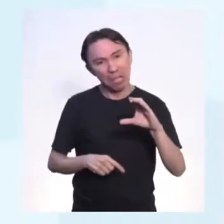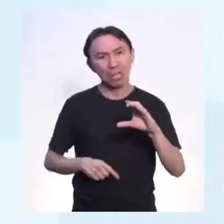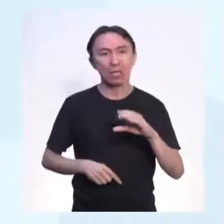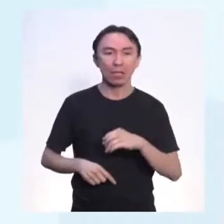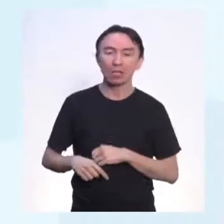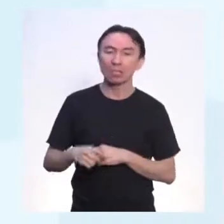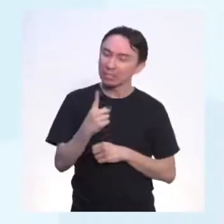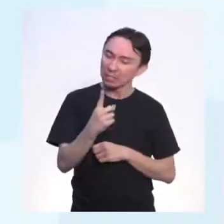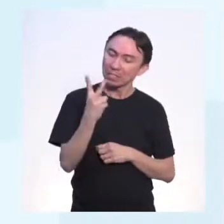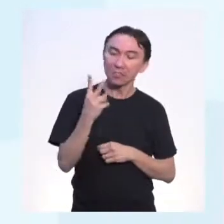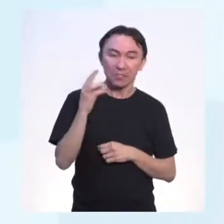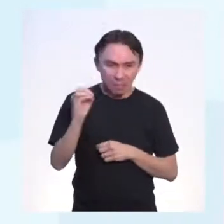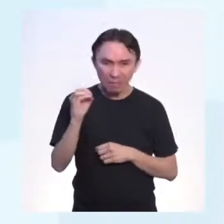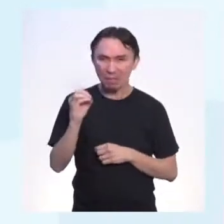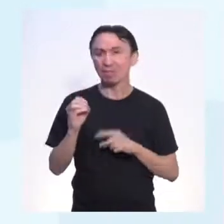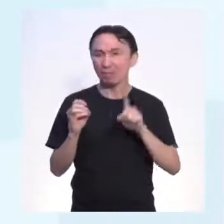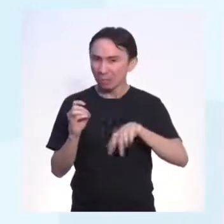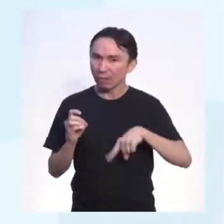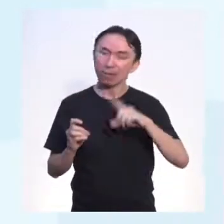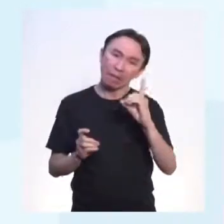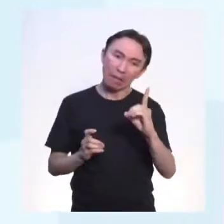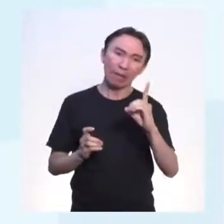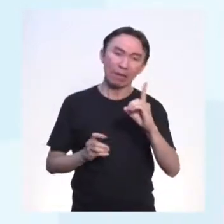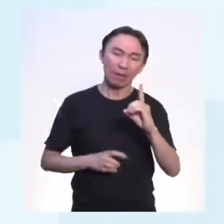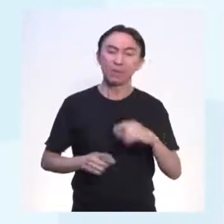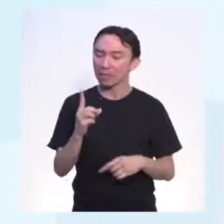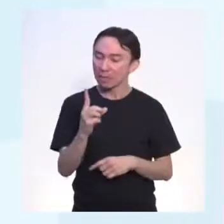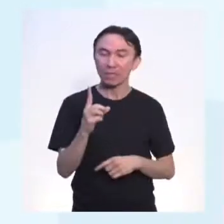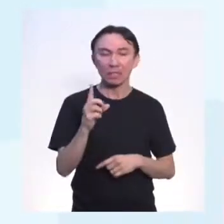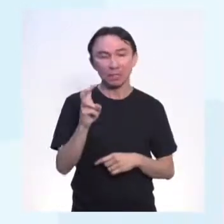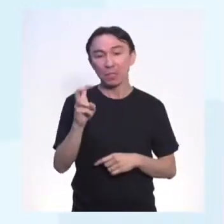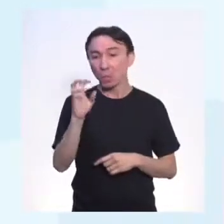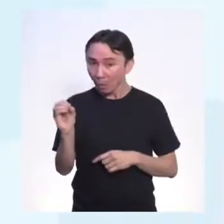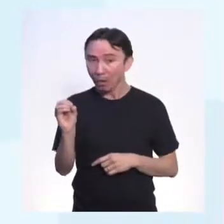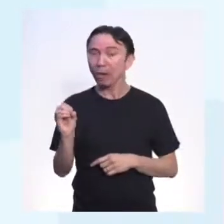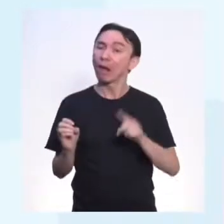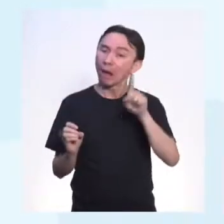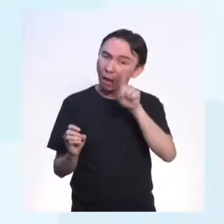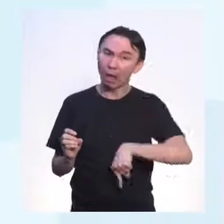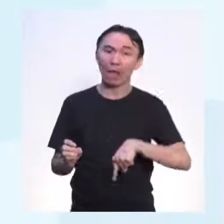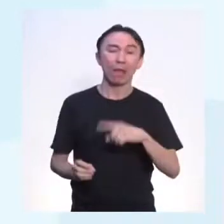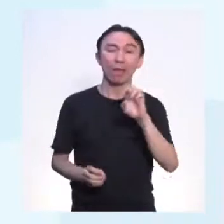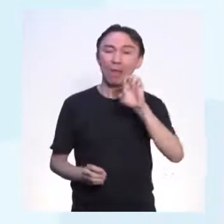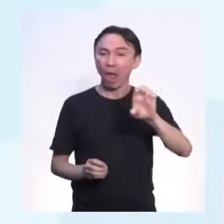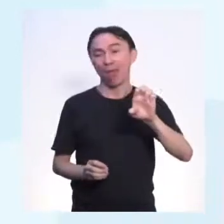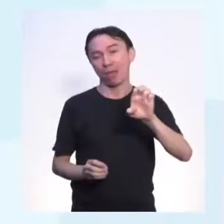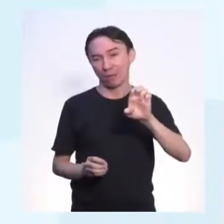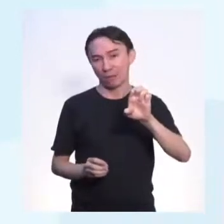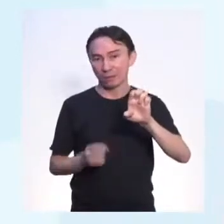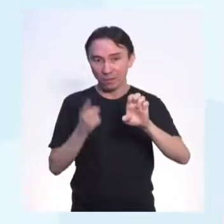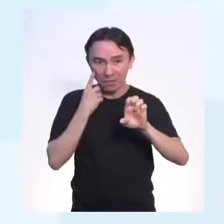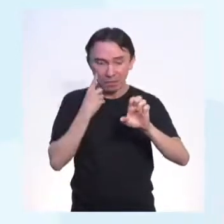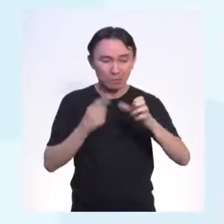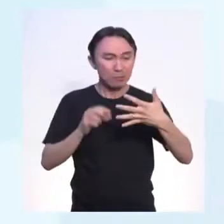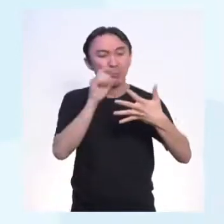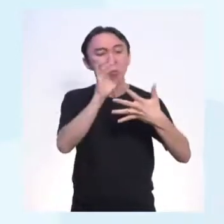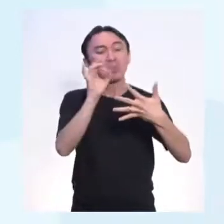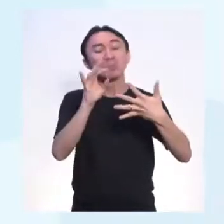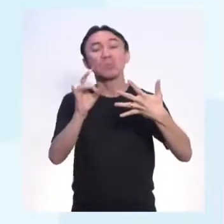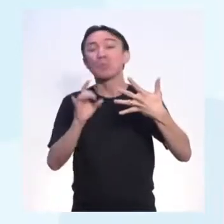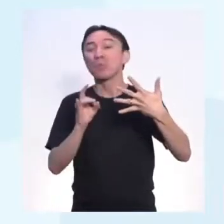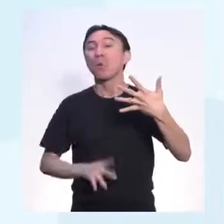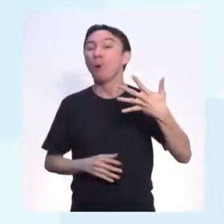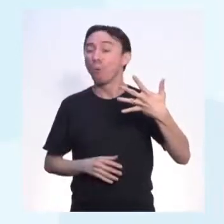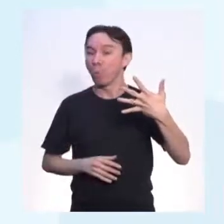90, alternativa C. 120, alternativa D. E 150,